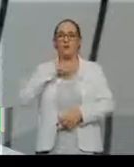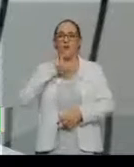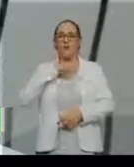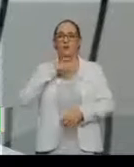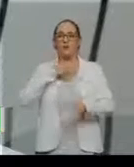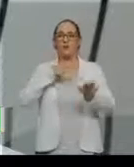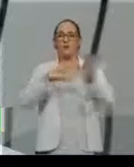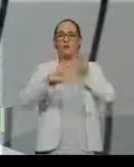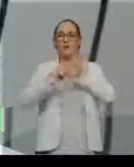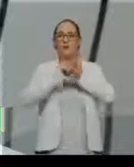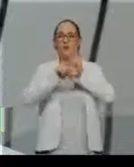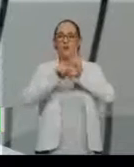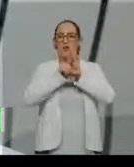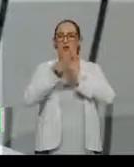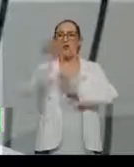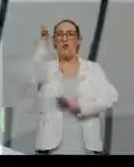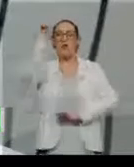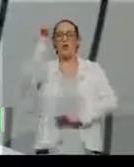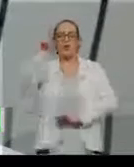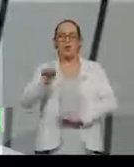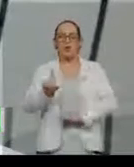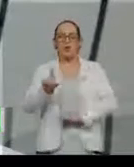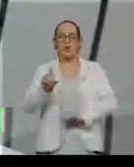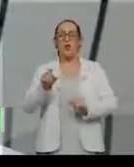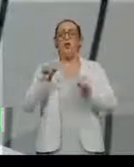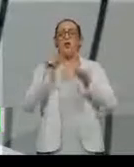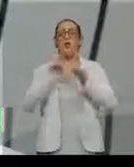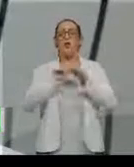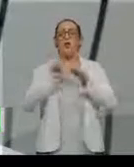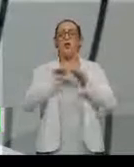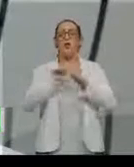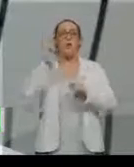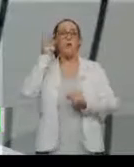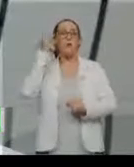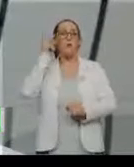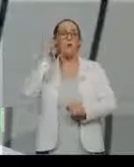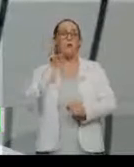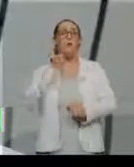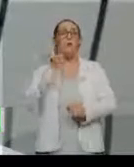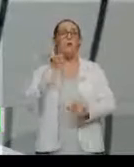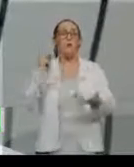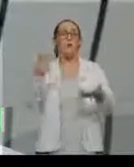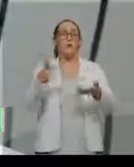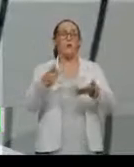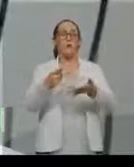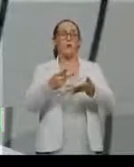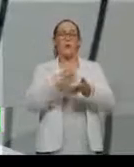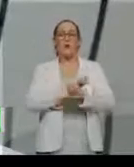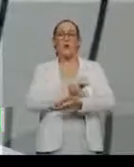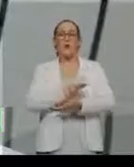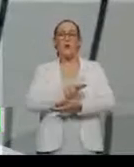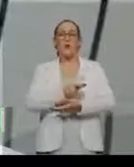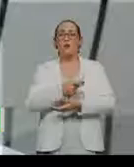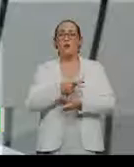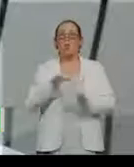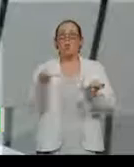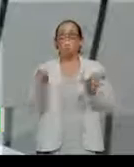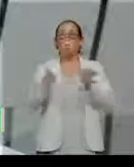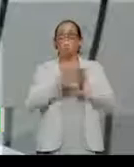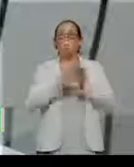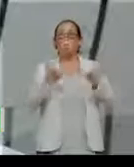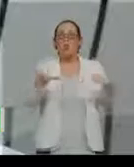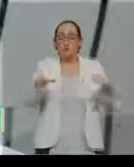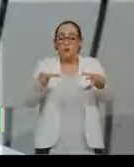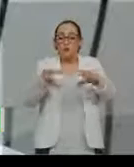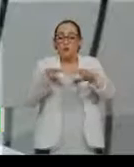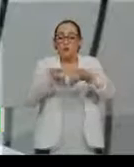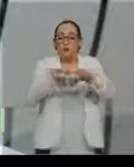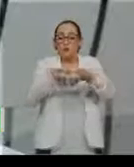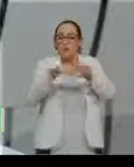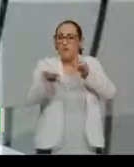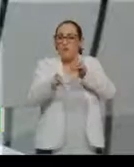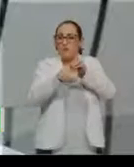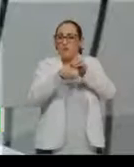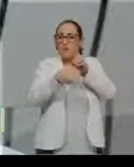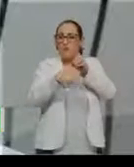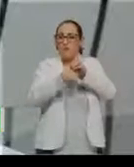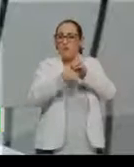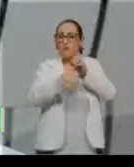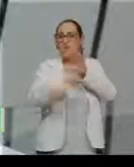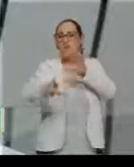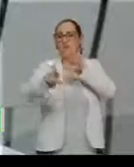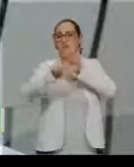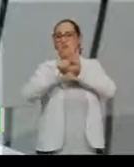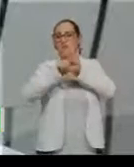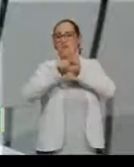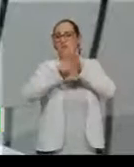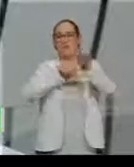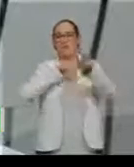ter contribuído para que houvesse uma consolidação das leis trabalhistas, né, faz com que ele seja chamado de pai dos